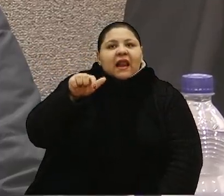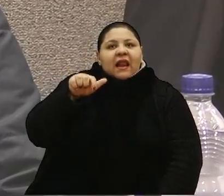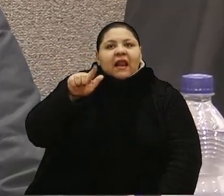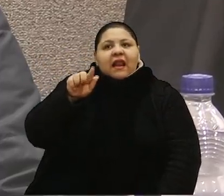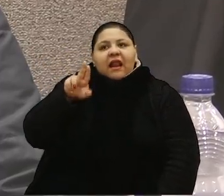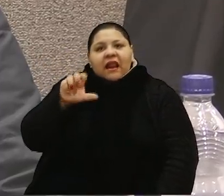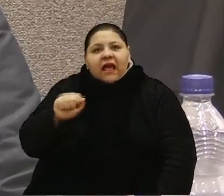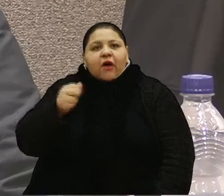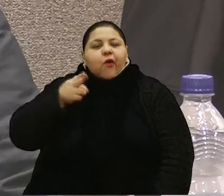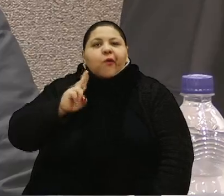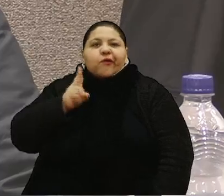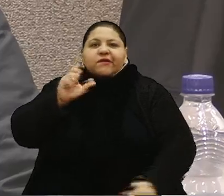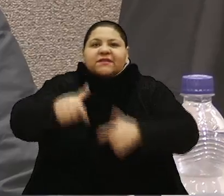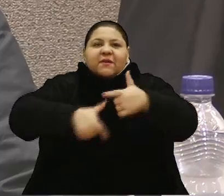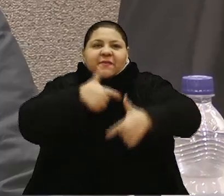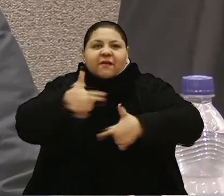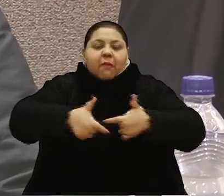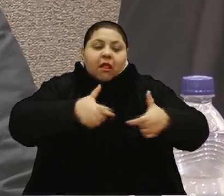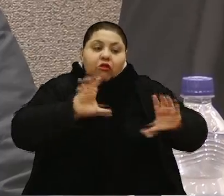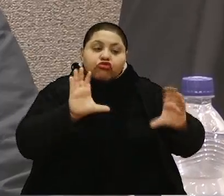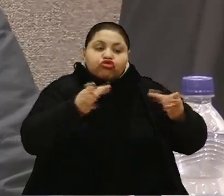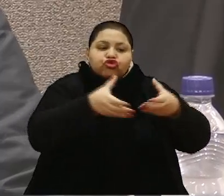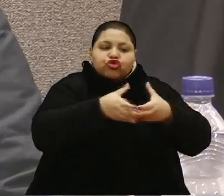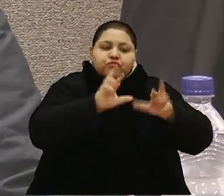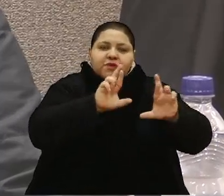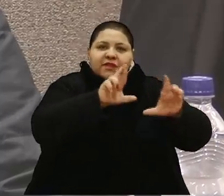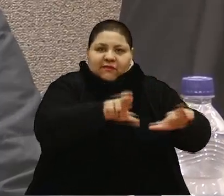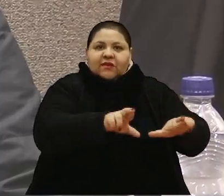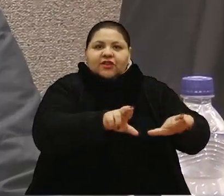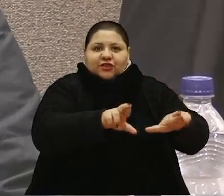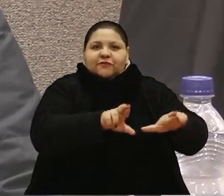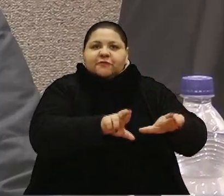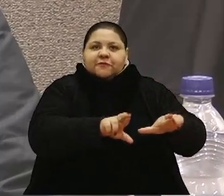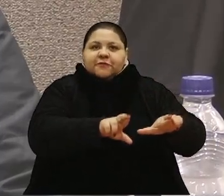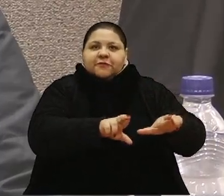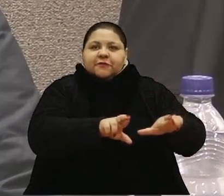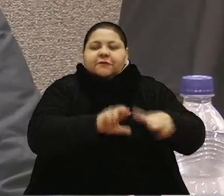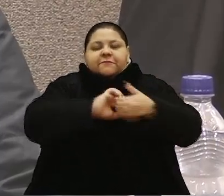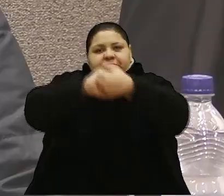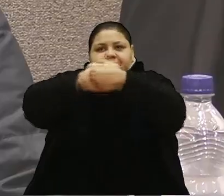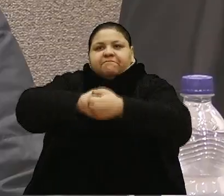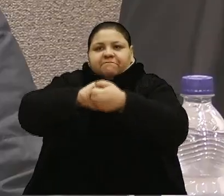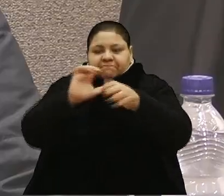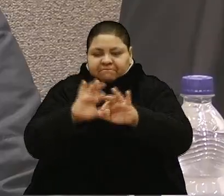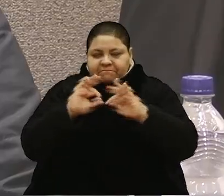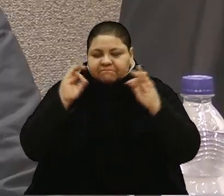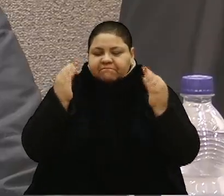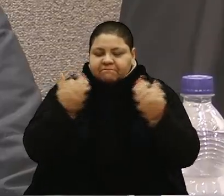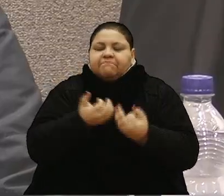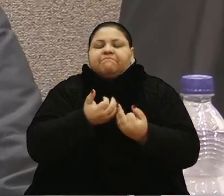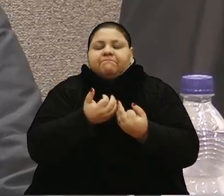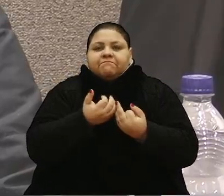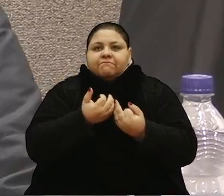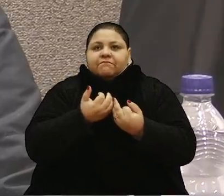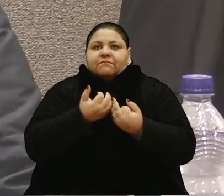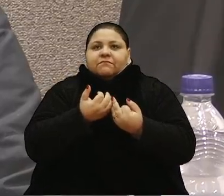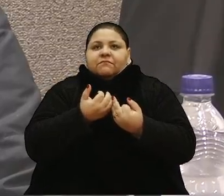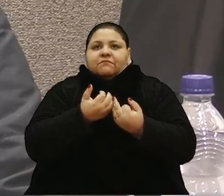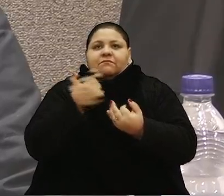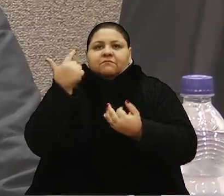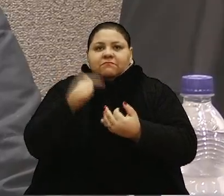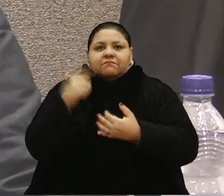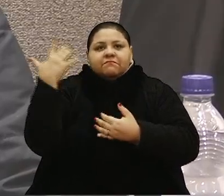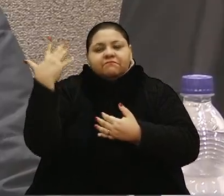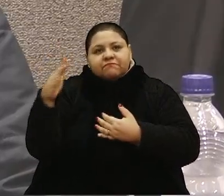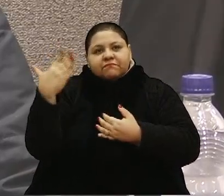à frente lá do time, da região ali, o São Luís. Então, meus cumprimentos aos familiares, mais uma vez